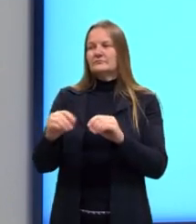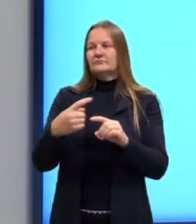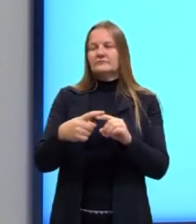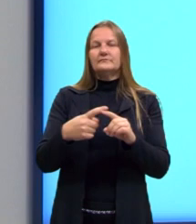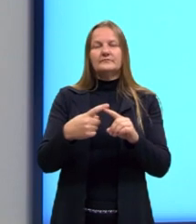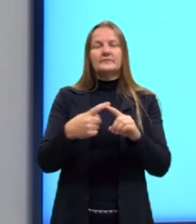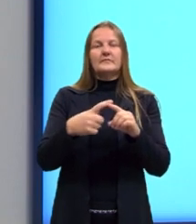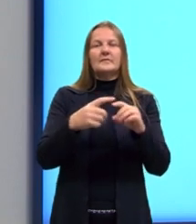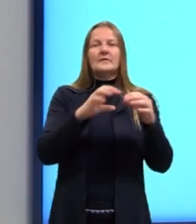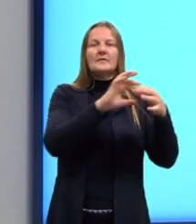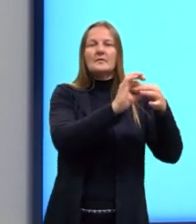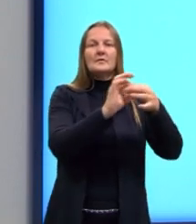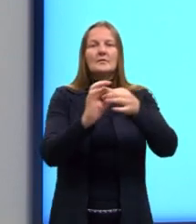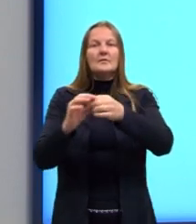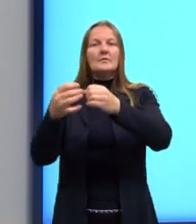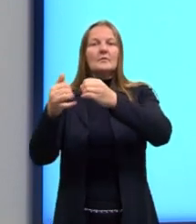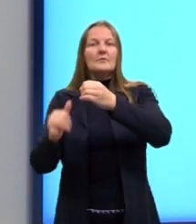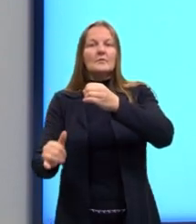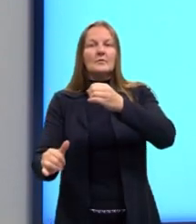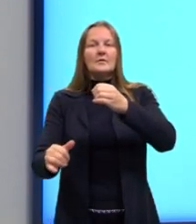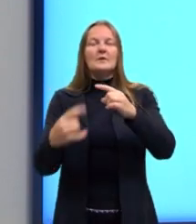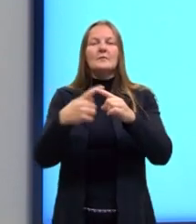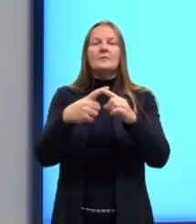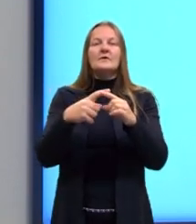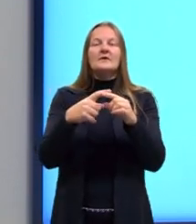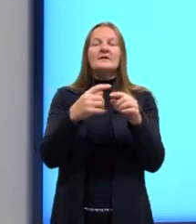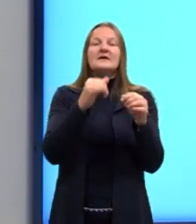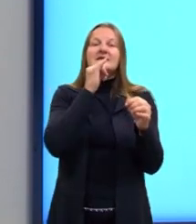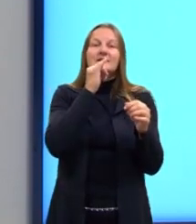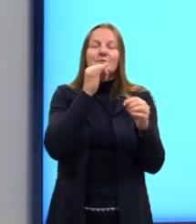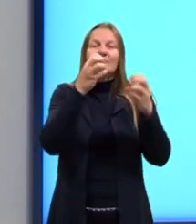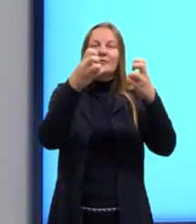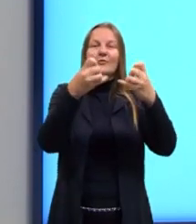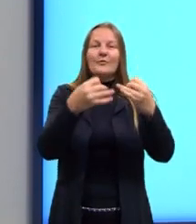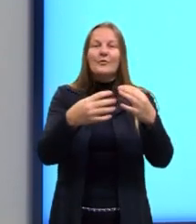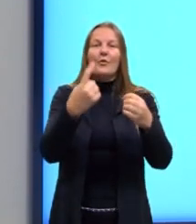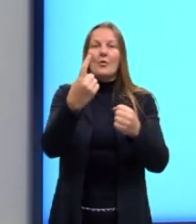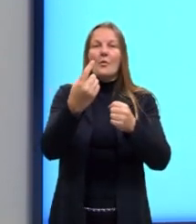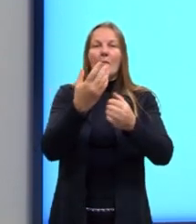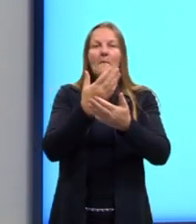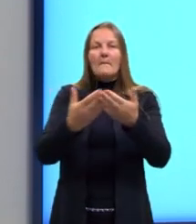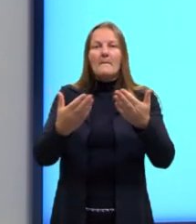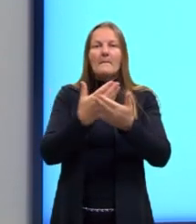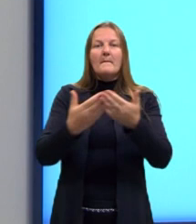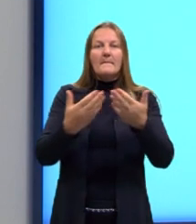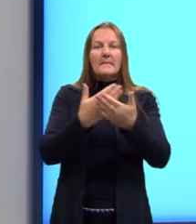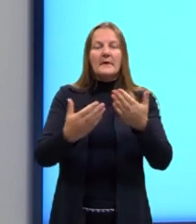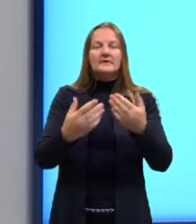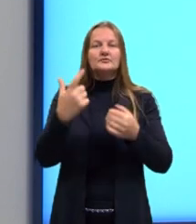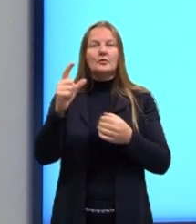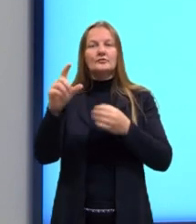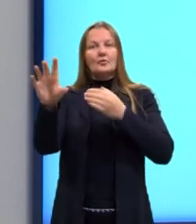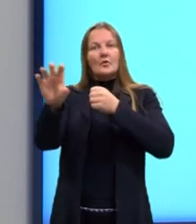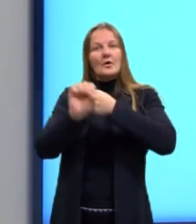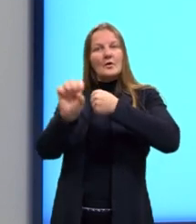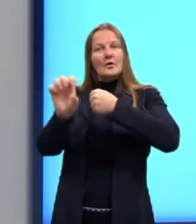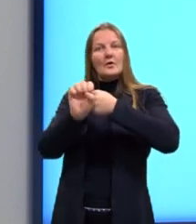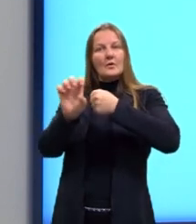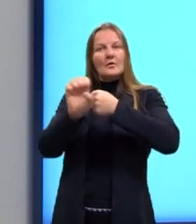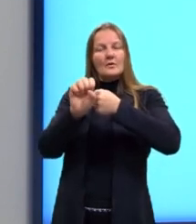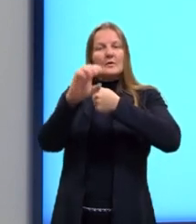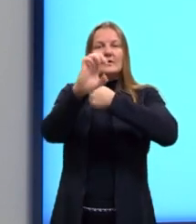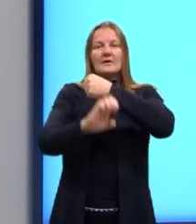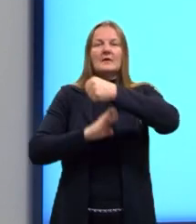oxidado para o átomo reduzido porque é um de um perde o outro ganha tá então